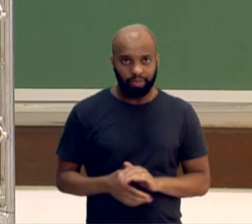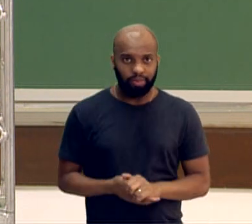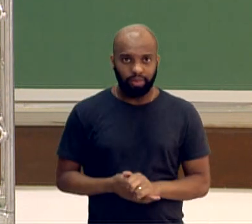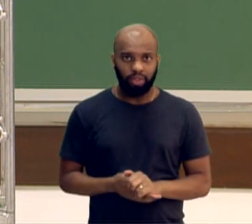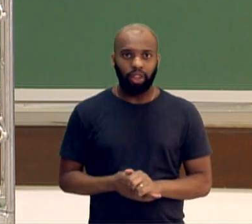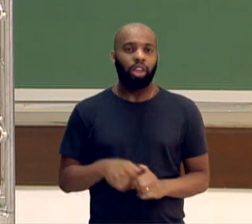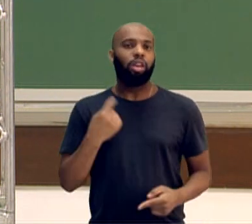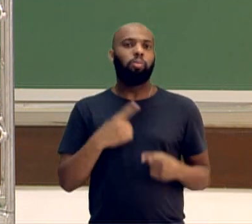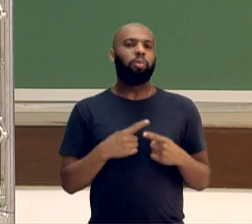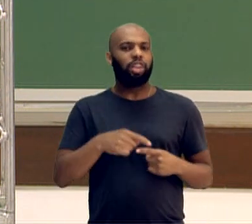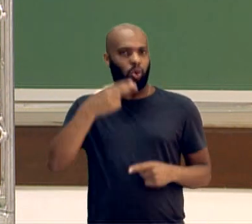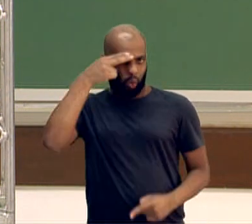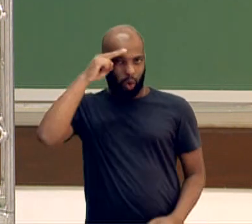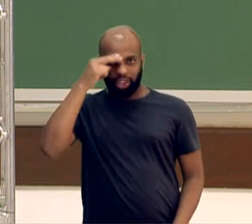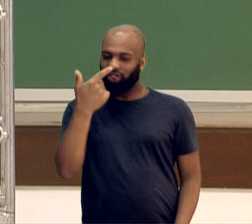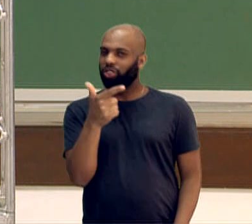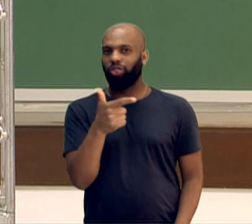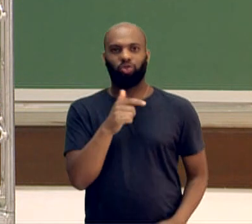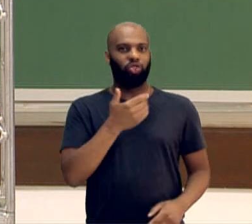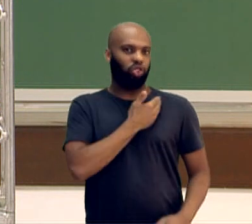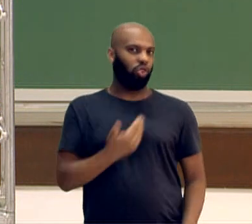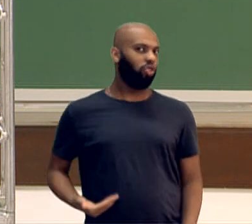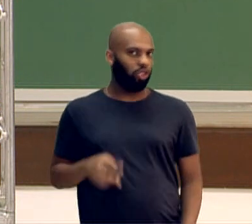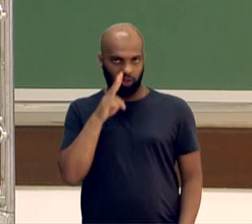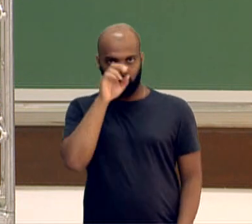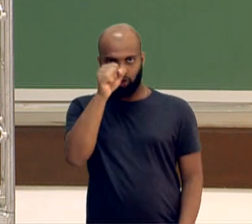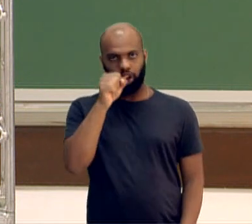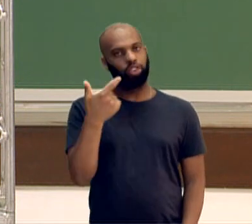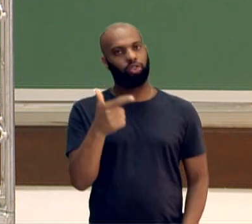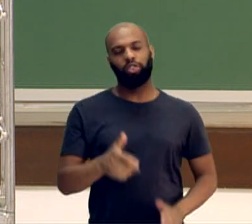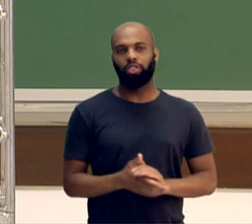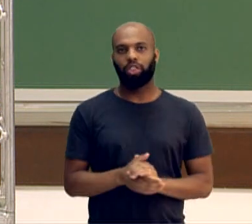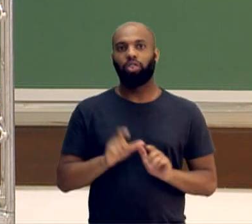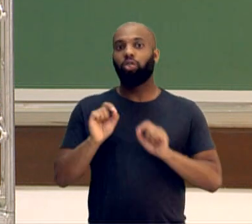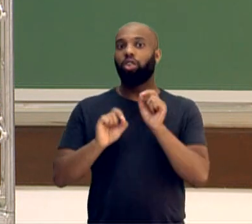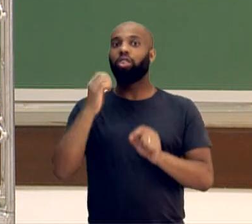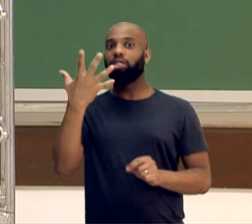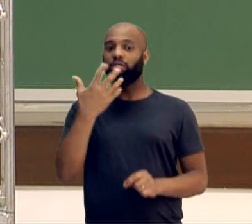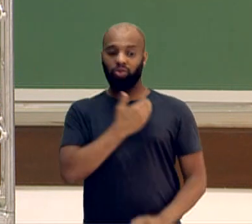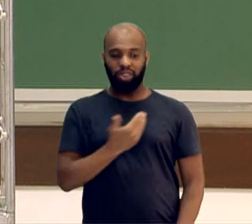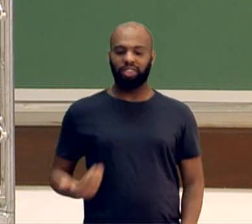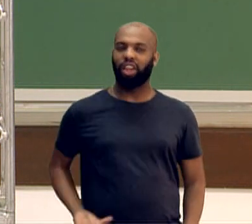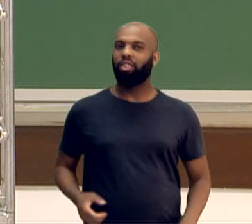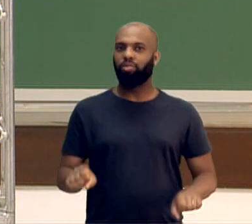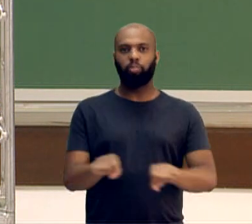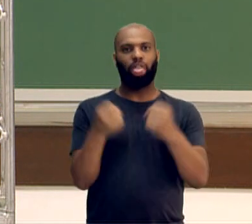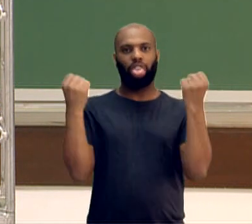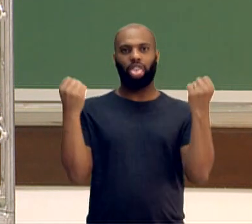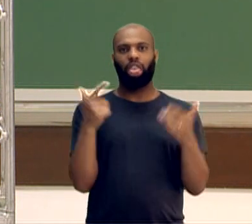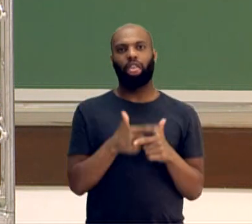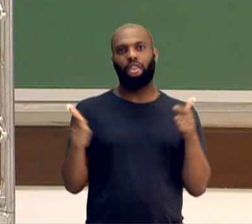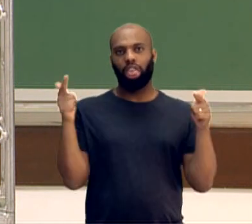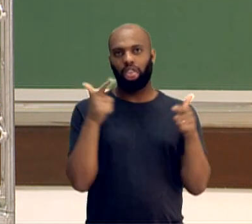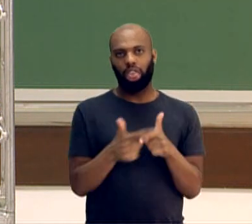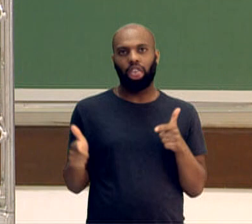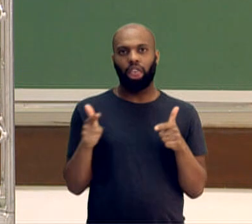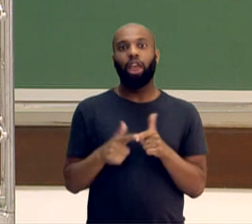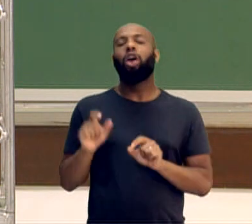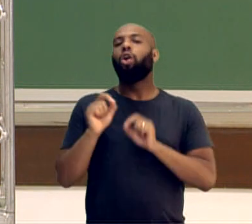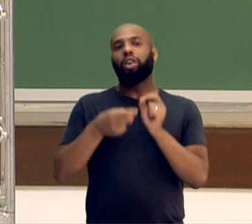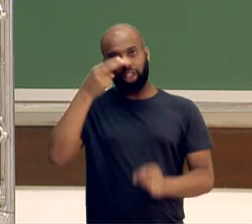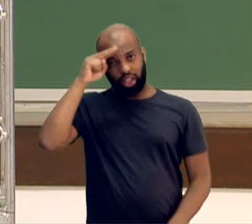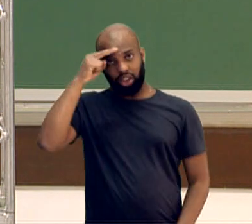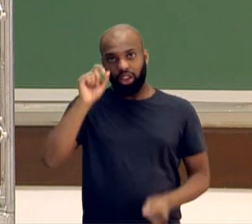O Haiti não tinha um Estado forte. O que aconteceu? O Estado quebrou. O que os haitianos fizeram quando está com